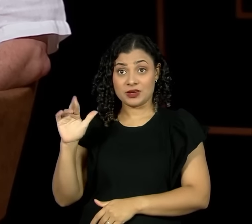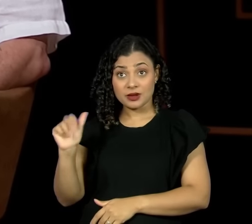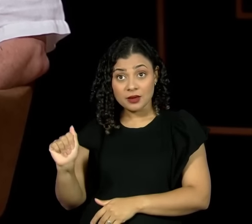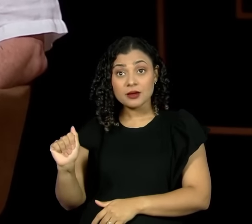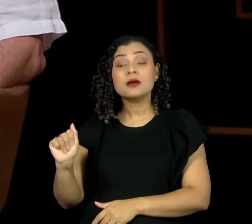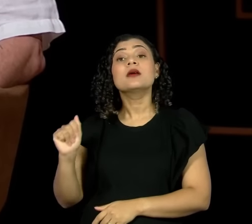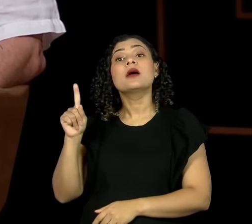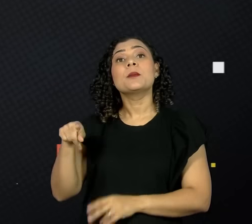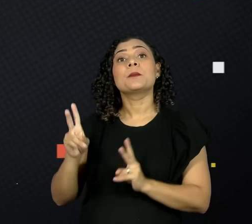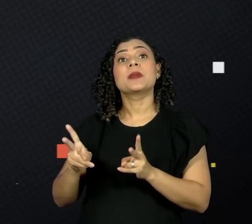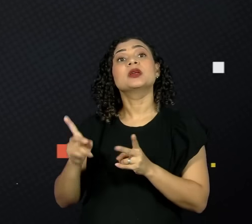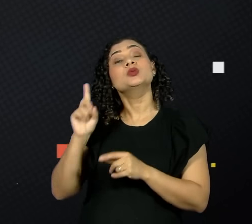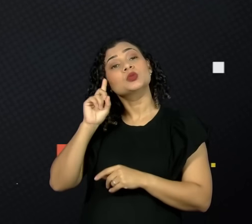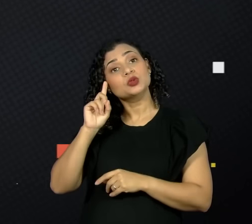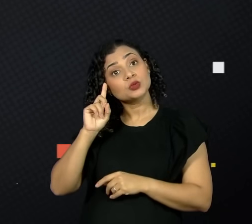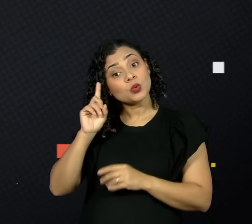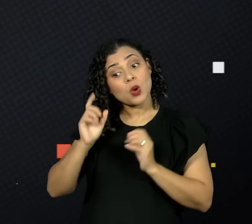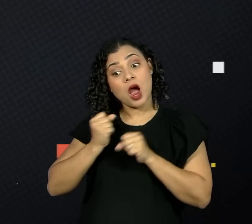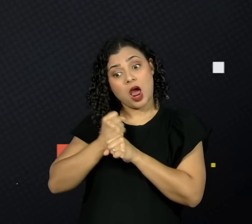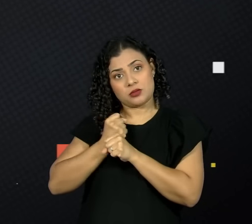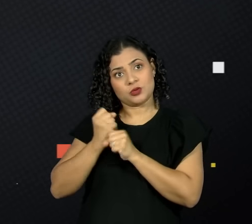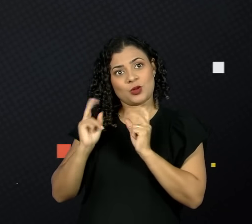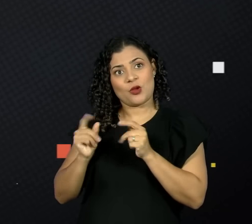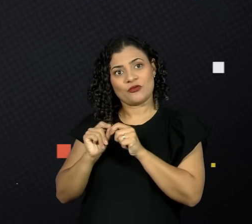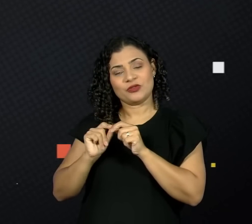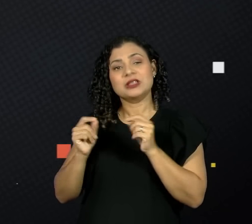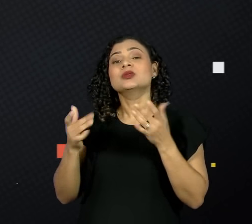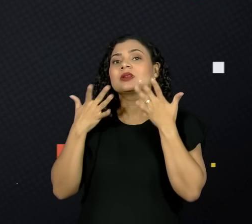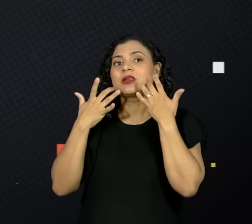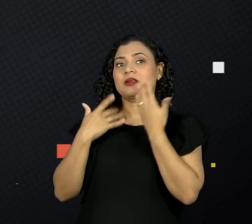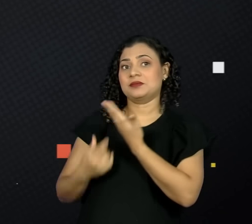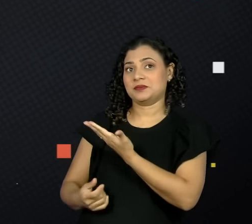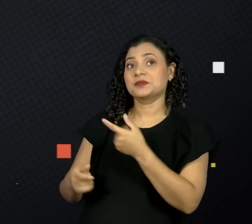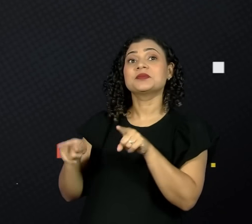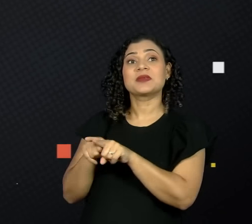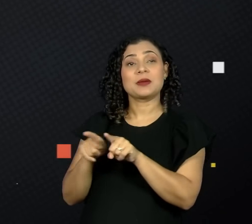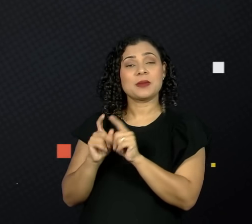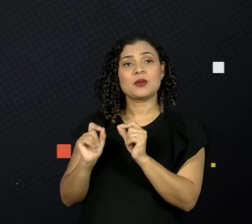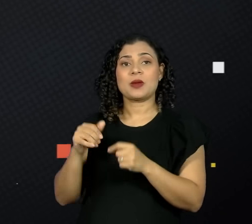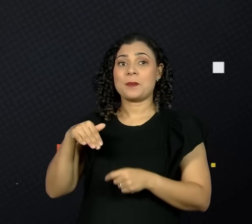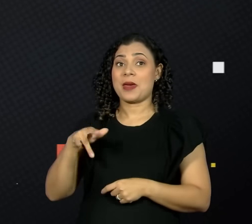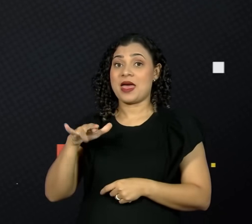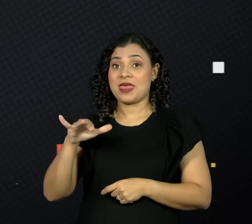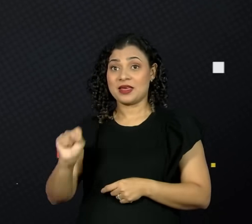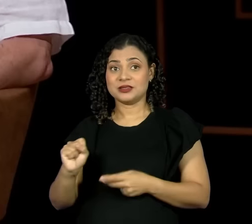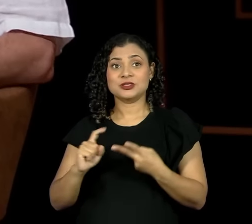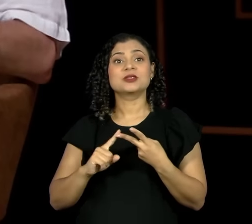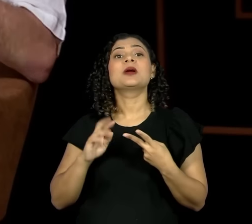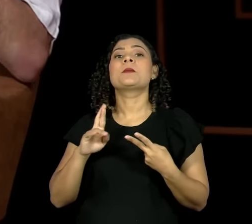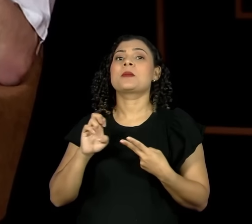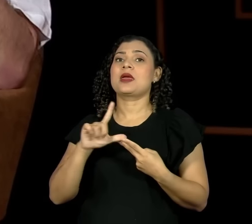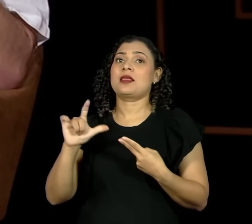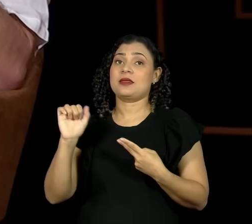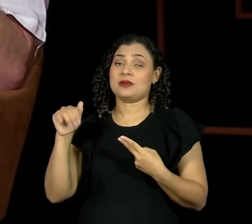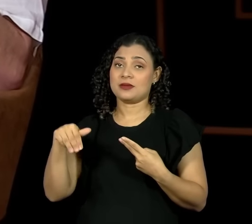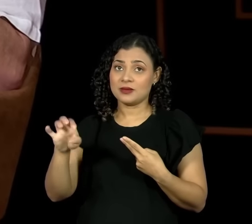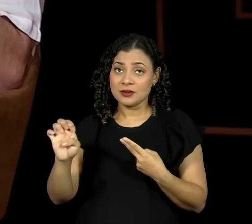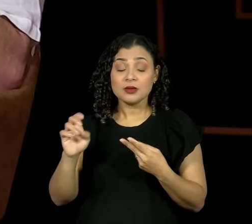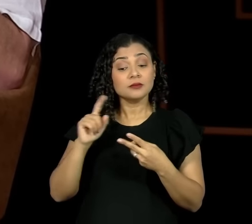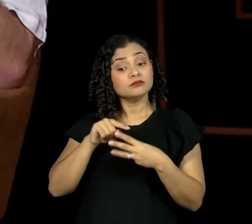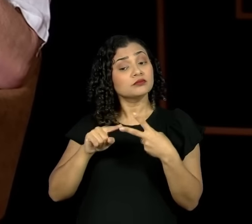fiz o Beline a esfinge e o mesmo ano que eu fiz os maias então eu também assim